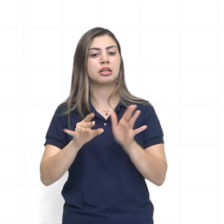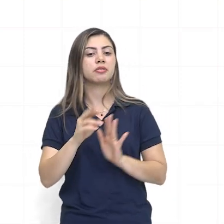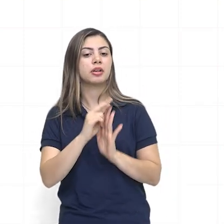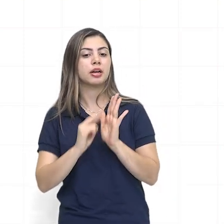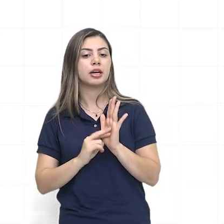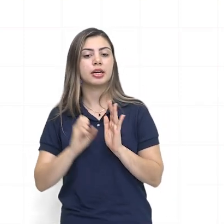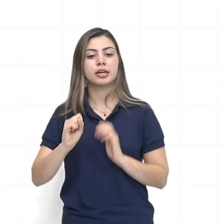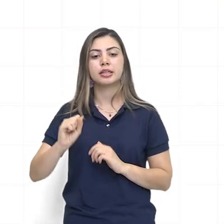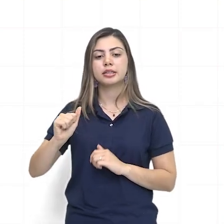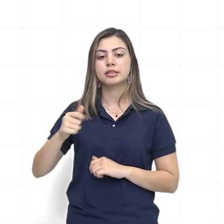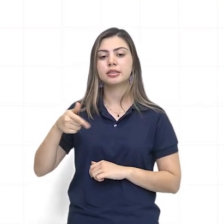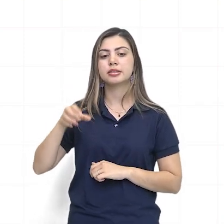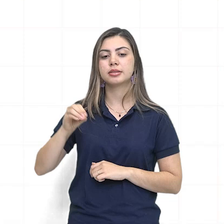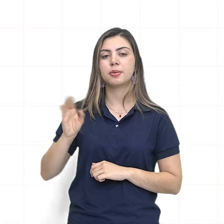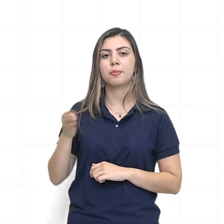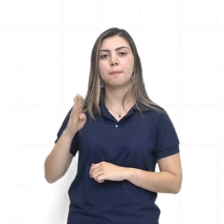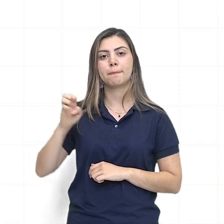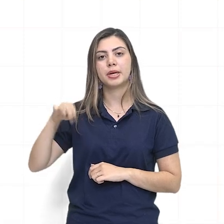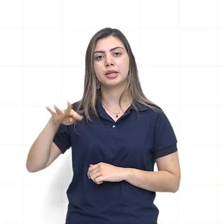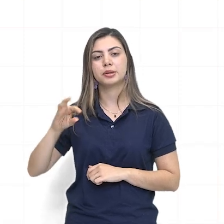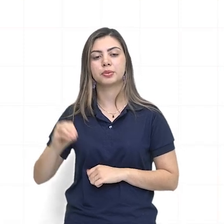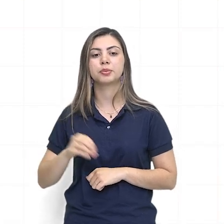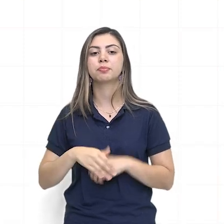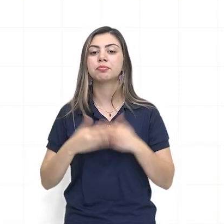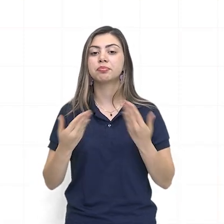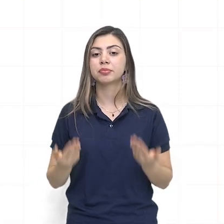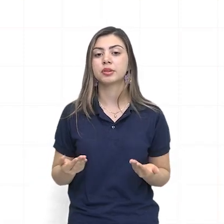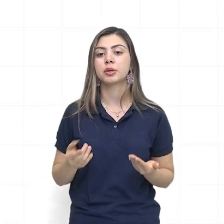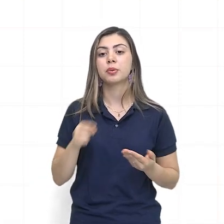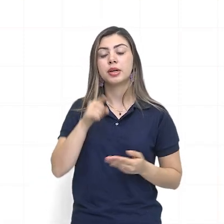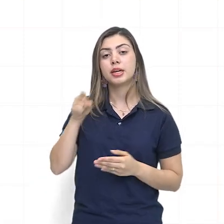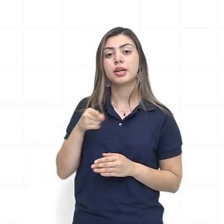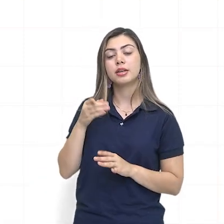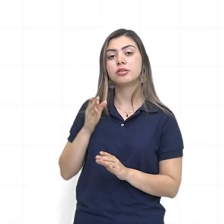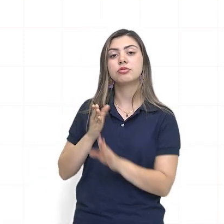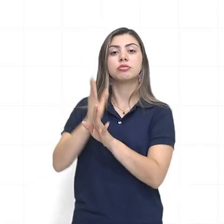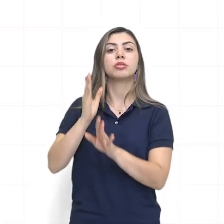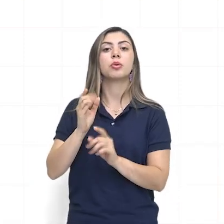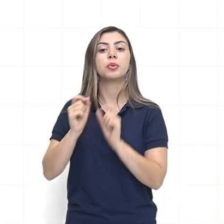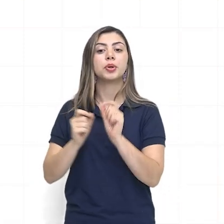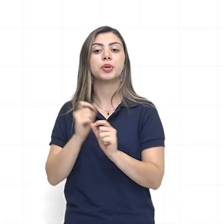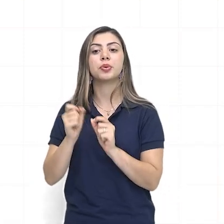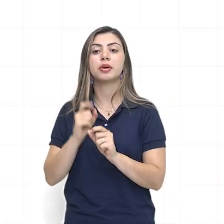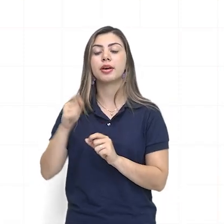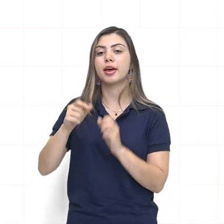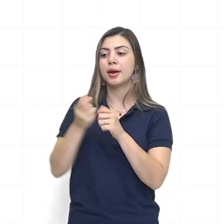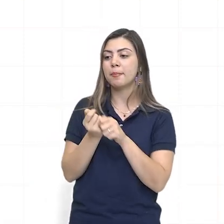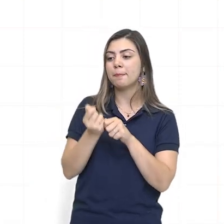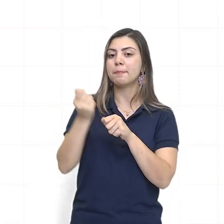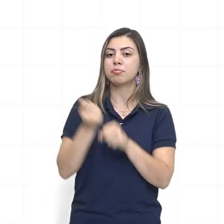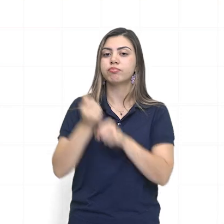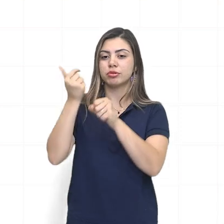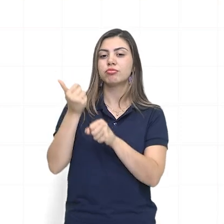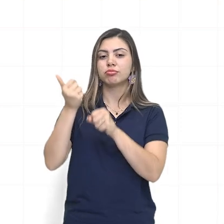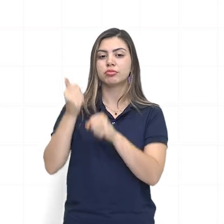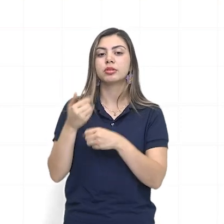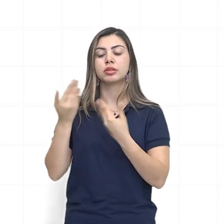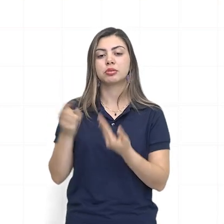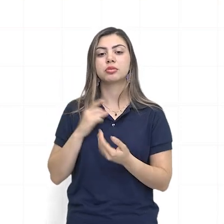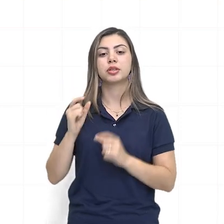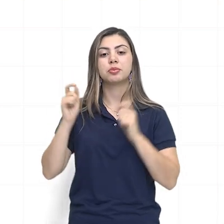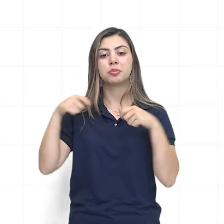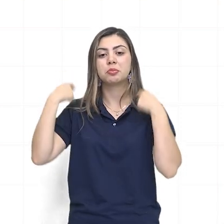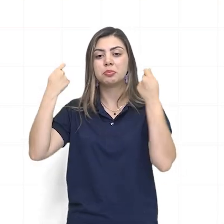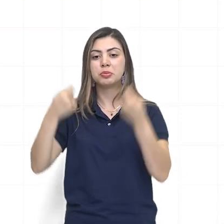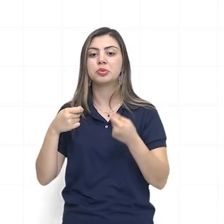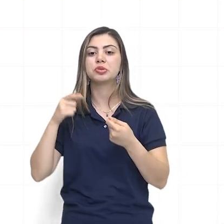de São Bento. Pode-se atribuir a descoberta do champanhe a Dom Perinon, um monge da